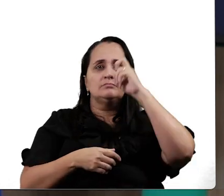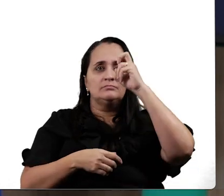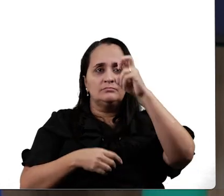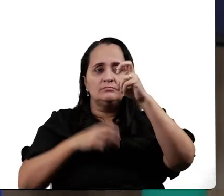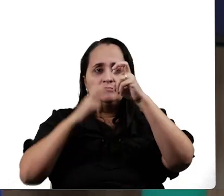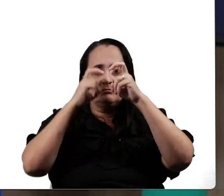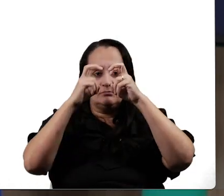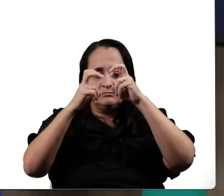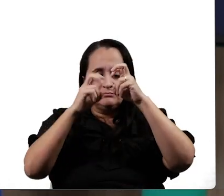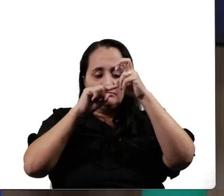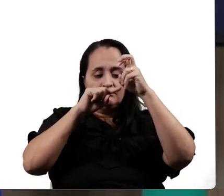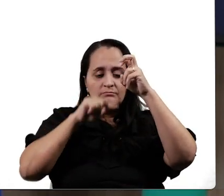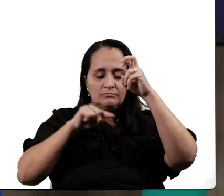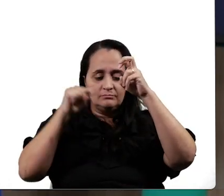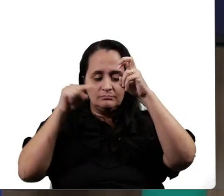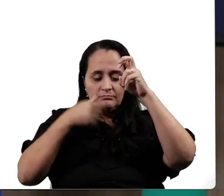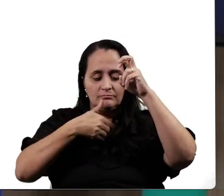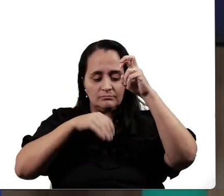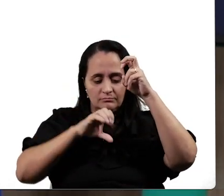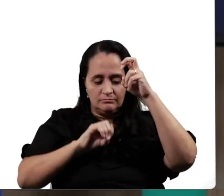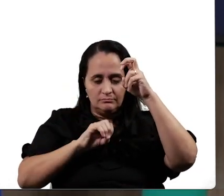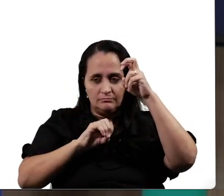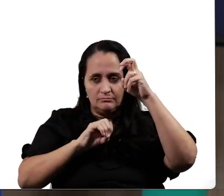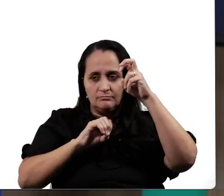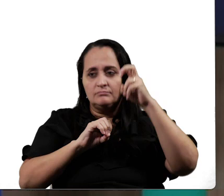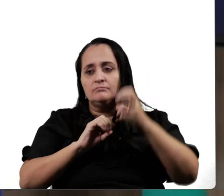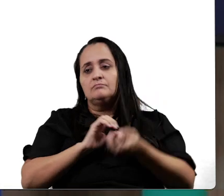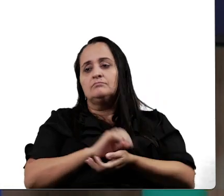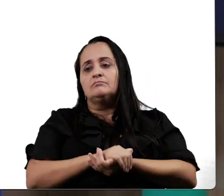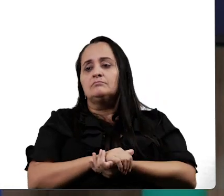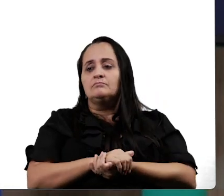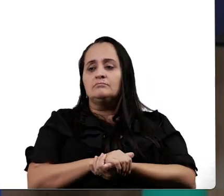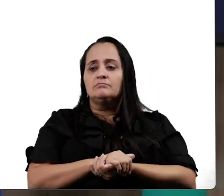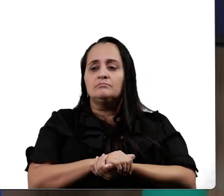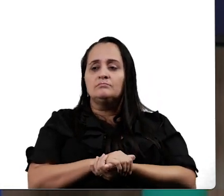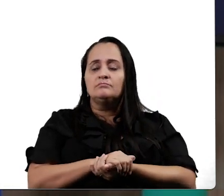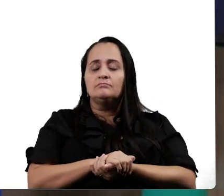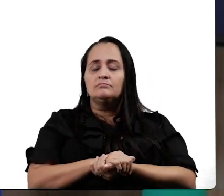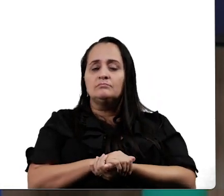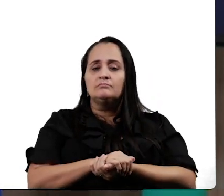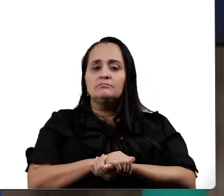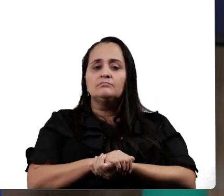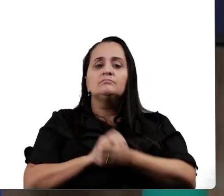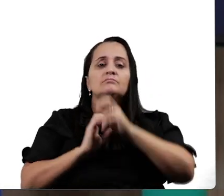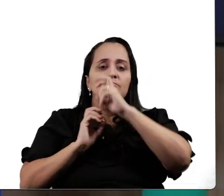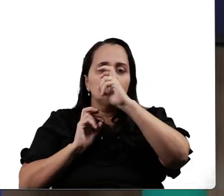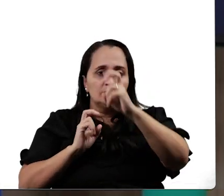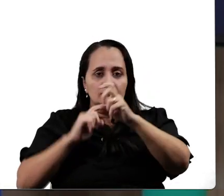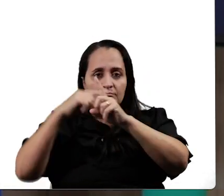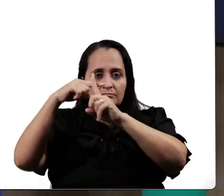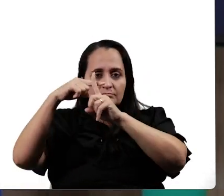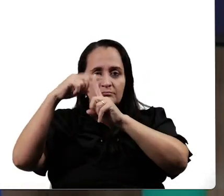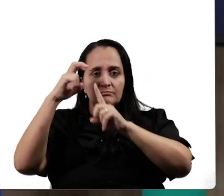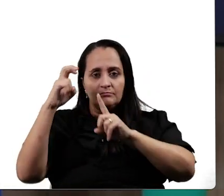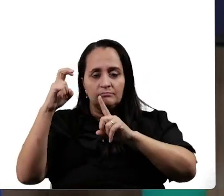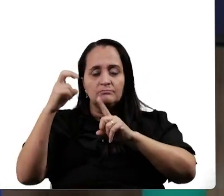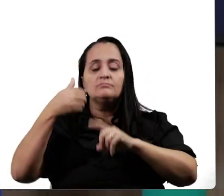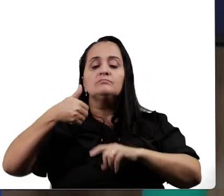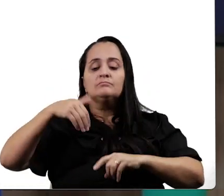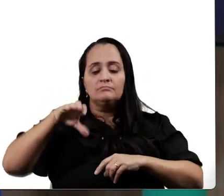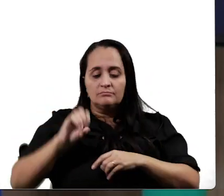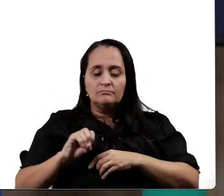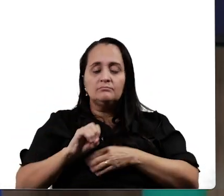+ 5 também 10 5 + 5